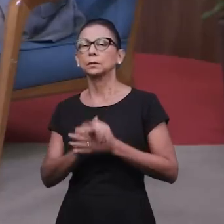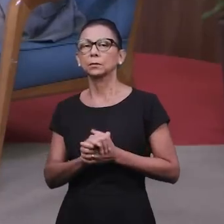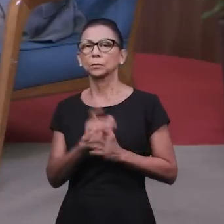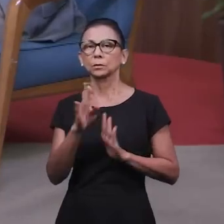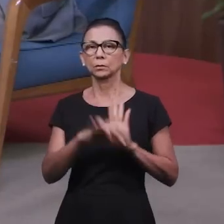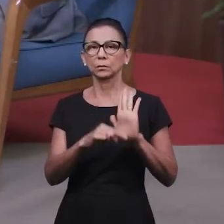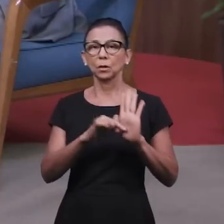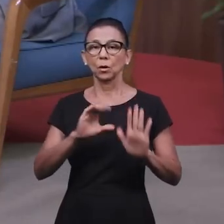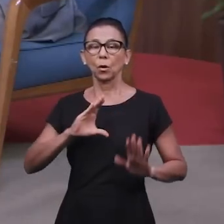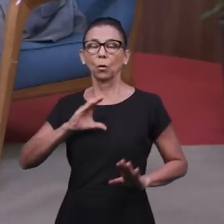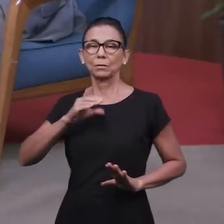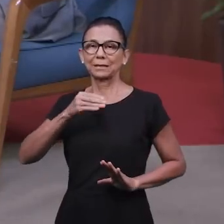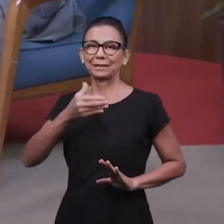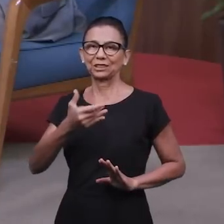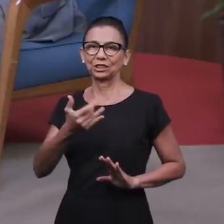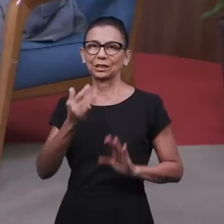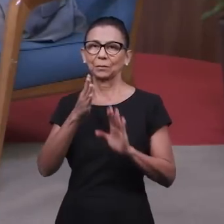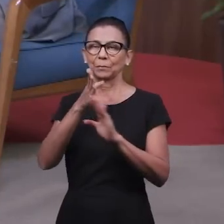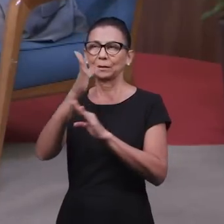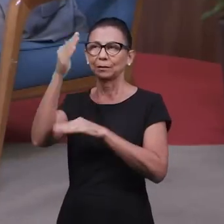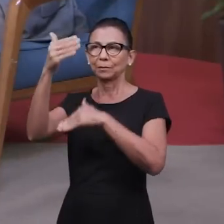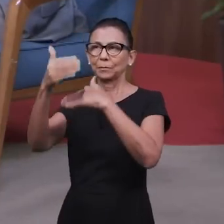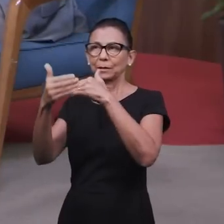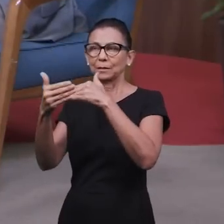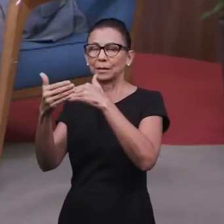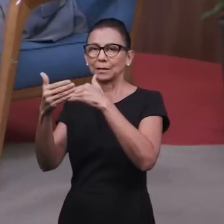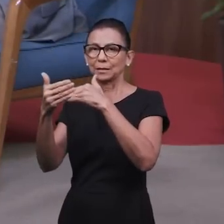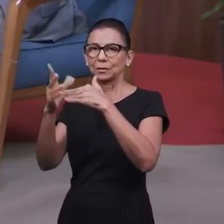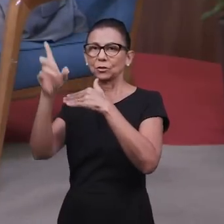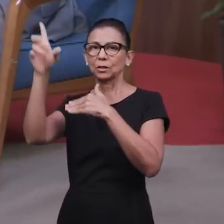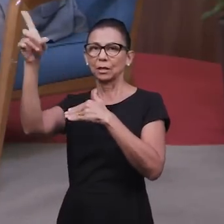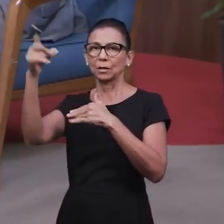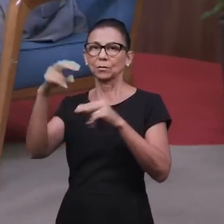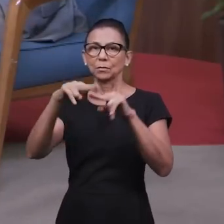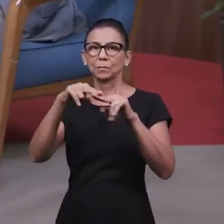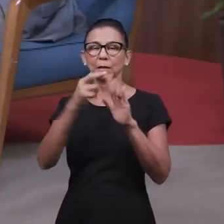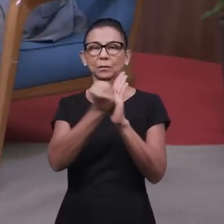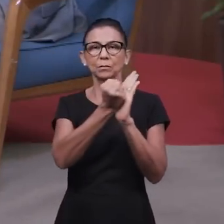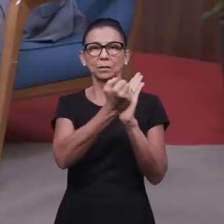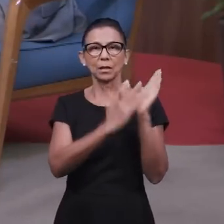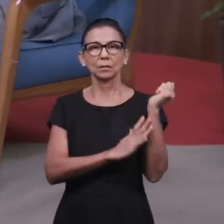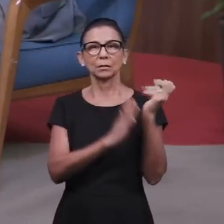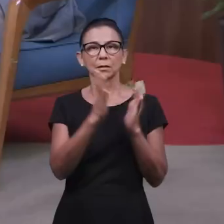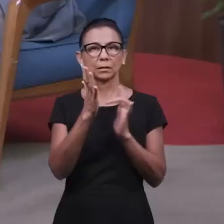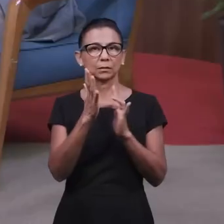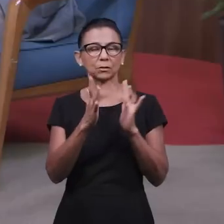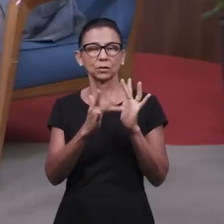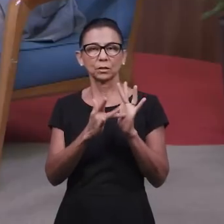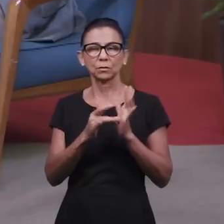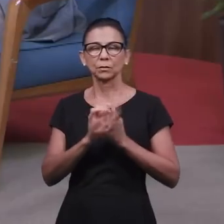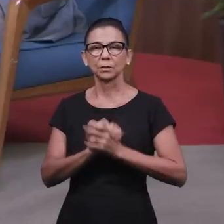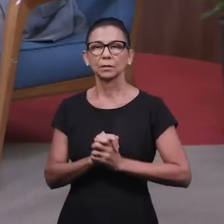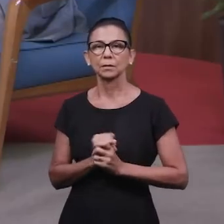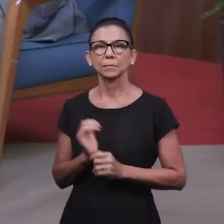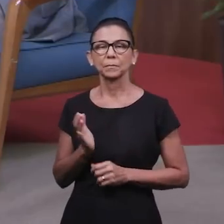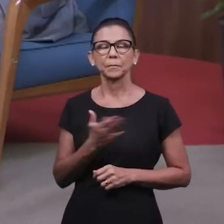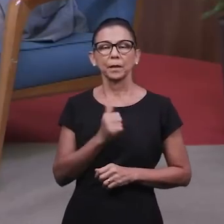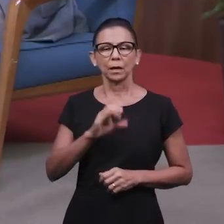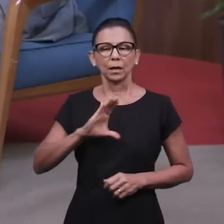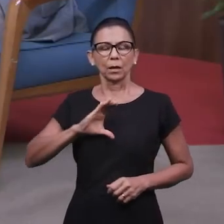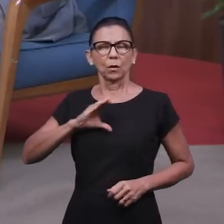no santuário pelo sangue de Jesus. Exatamente. Então, eu acho interessante essa